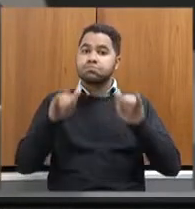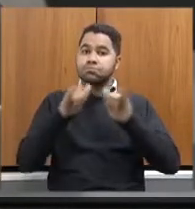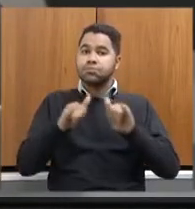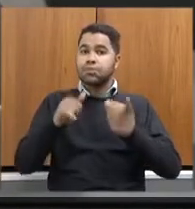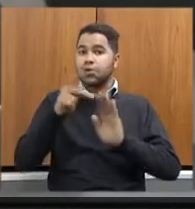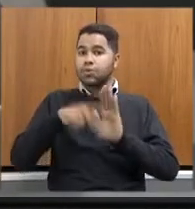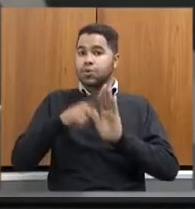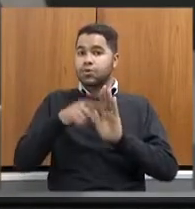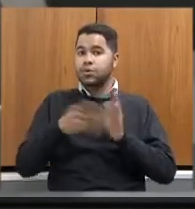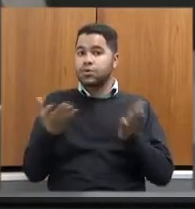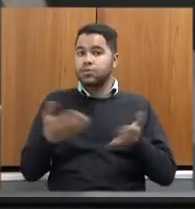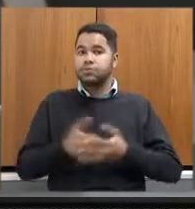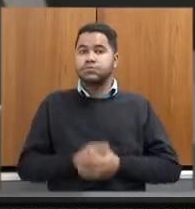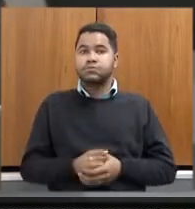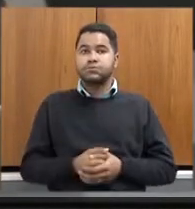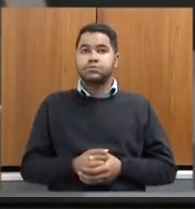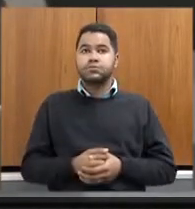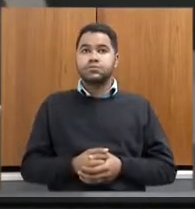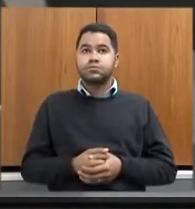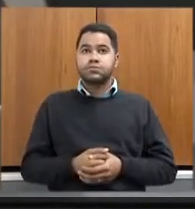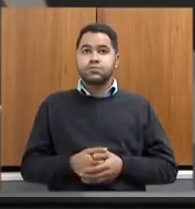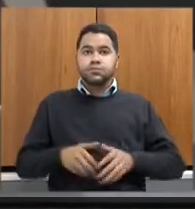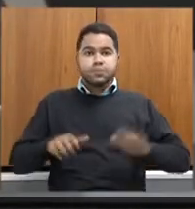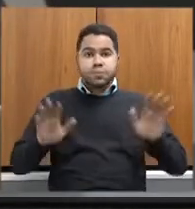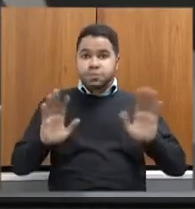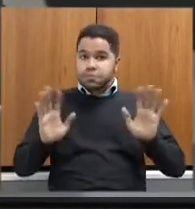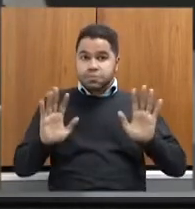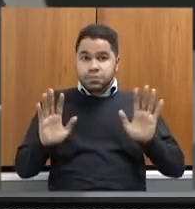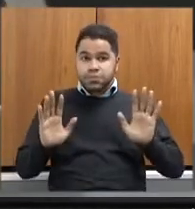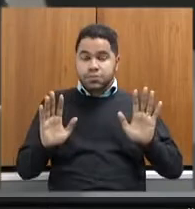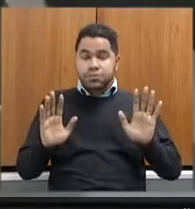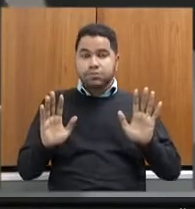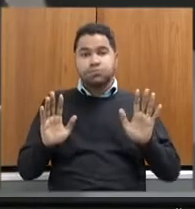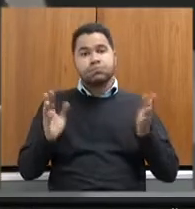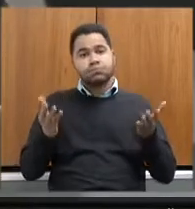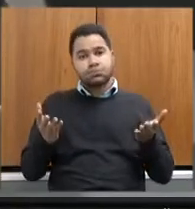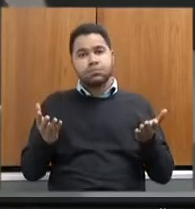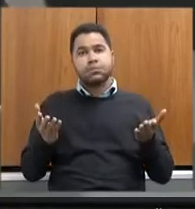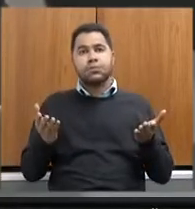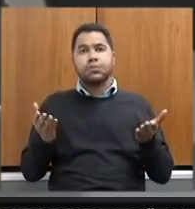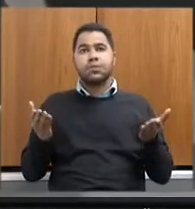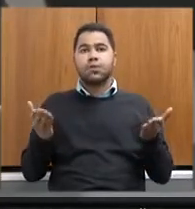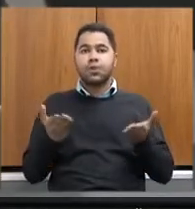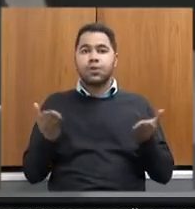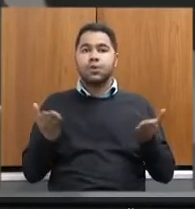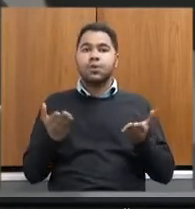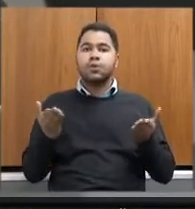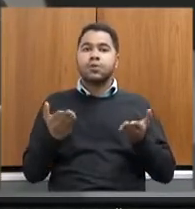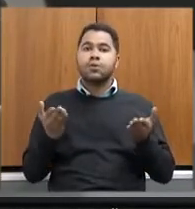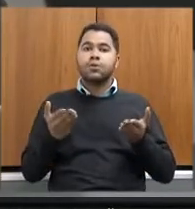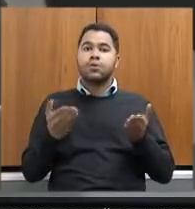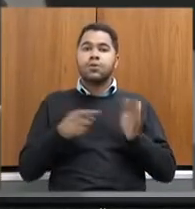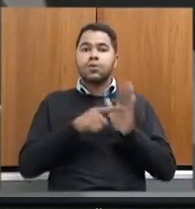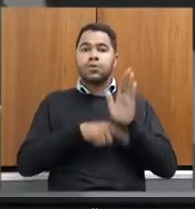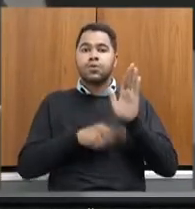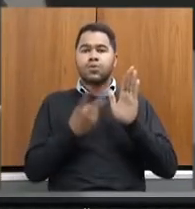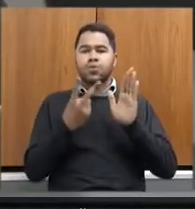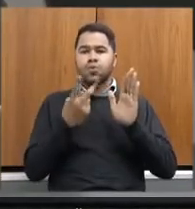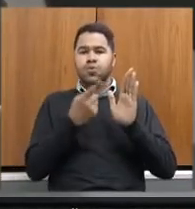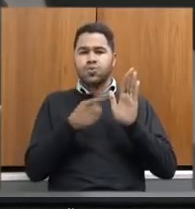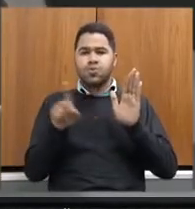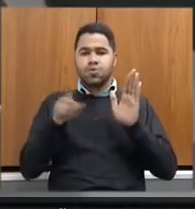projetos em não havendo que se manifeste avó com exceção dos dois últimos